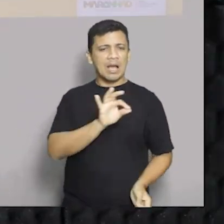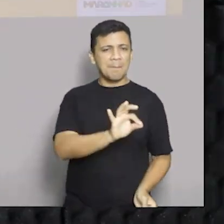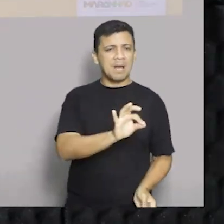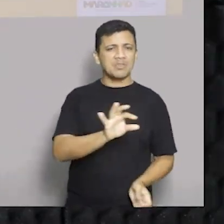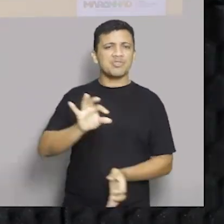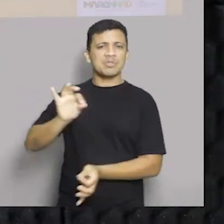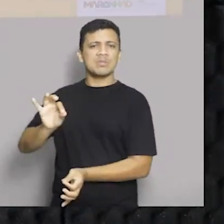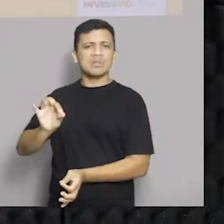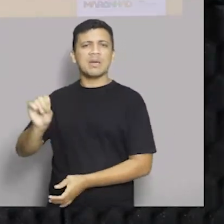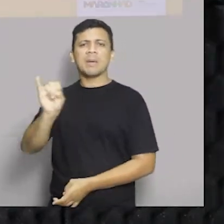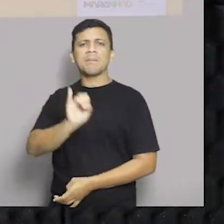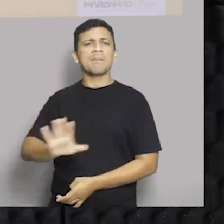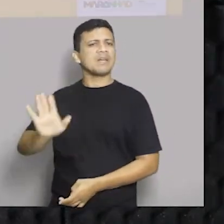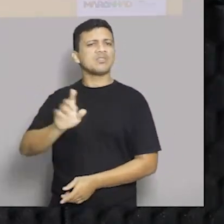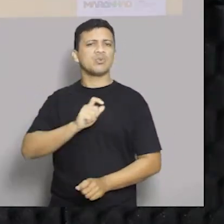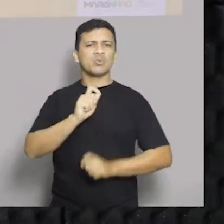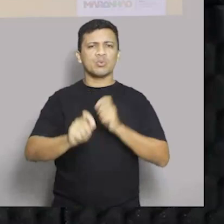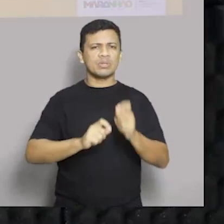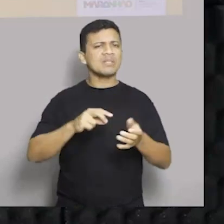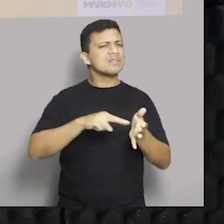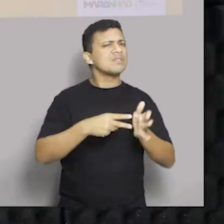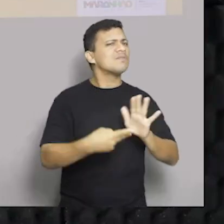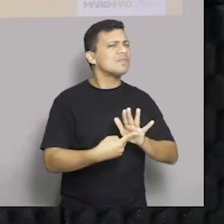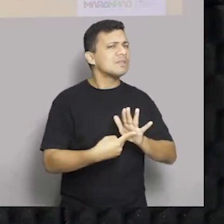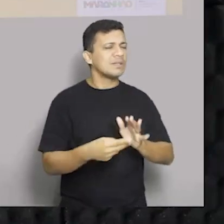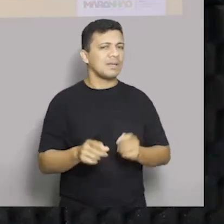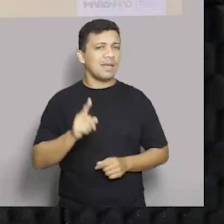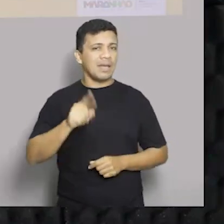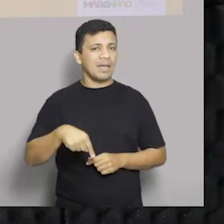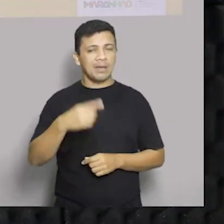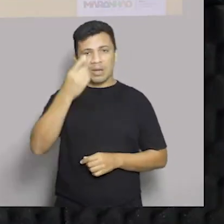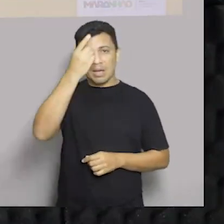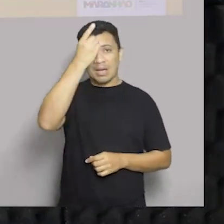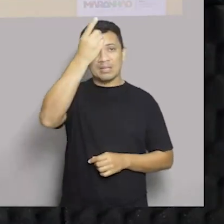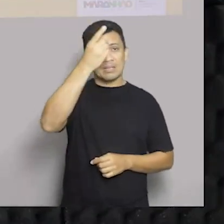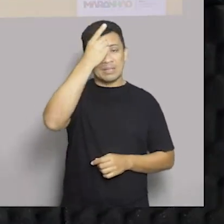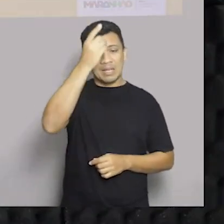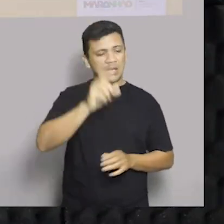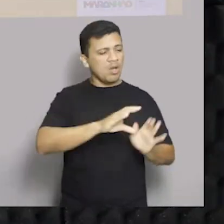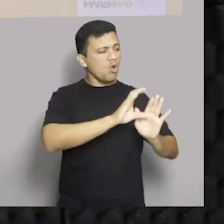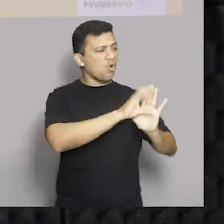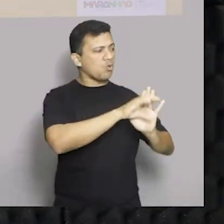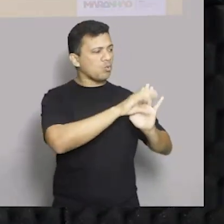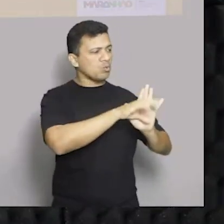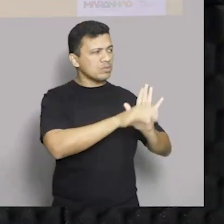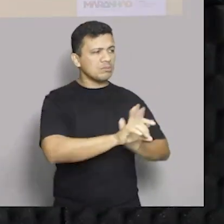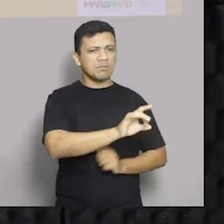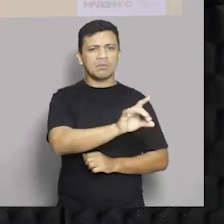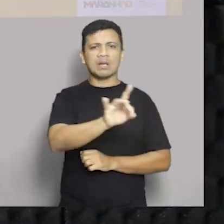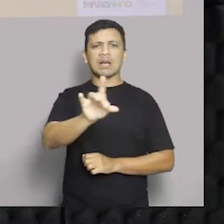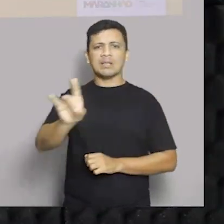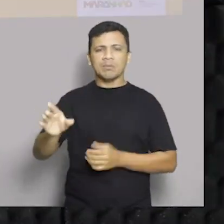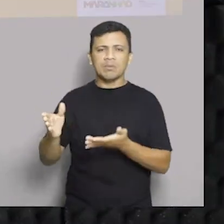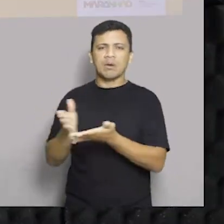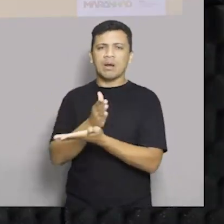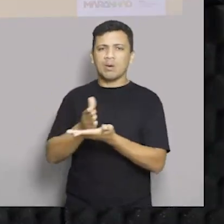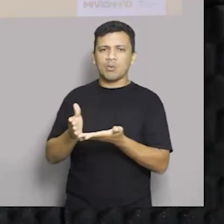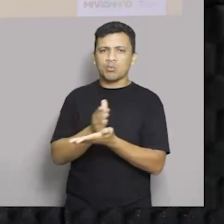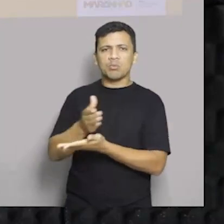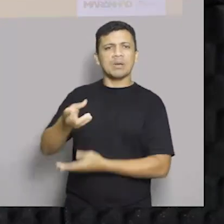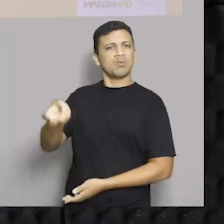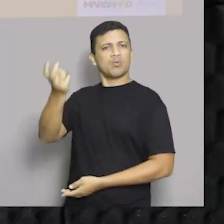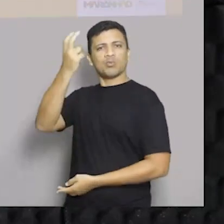as imagens? É aquela imagem, aquela ideia do conceito que as pessoas fazem sobre determinada